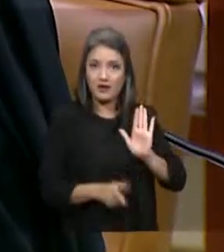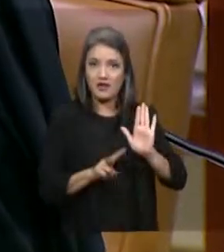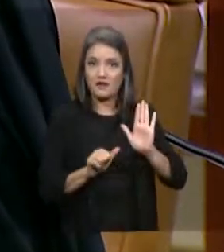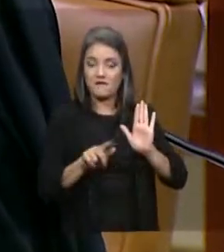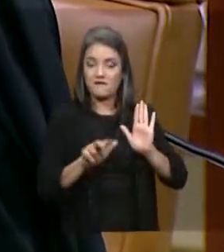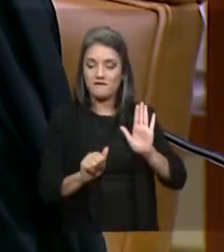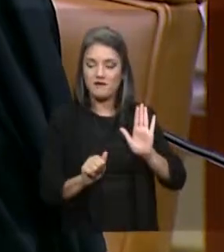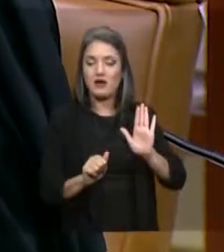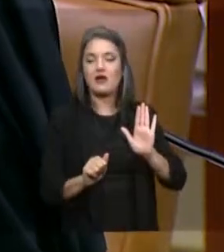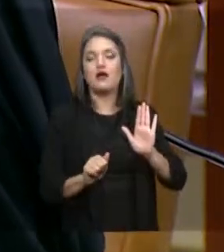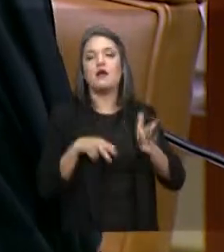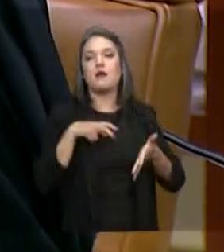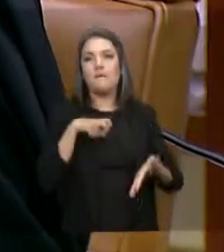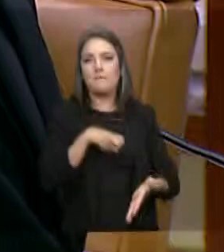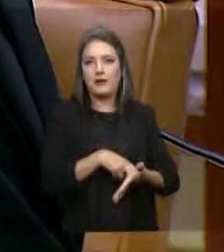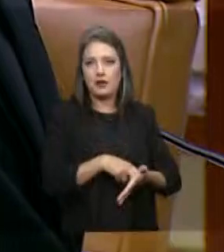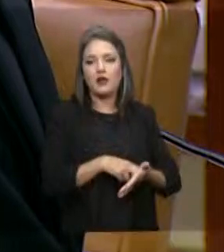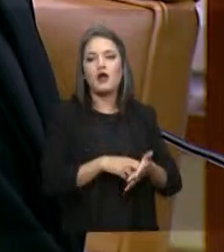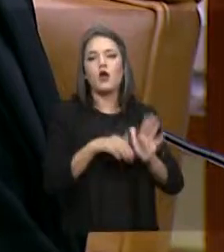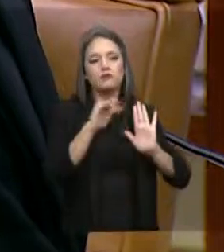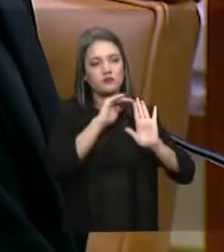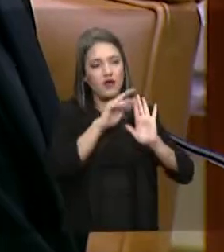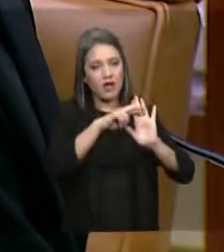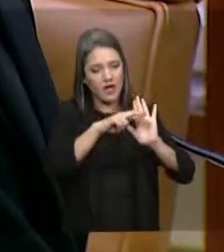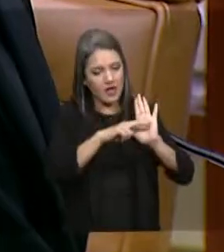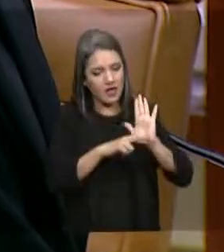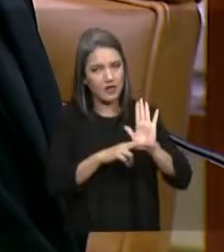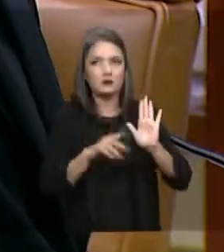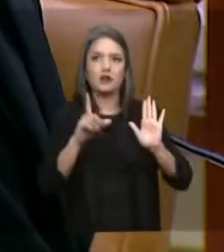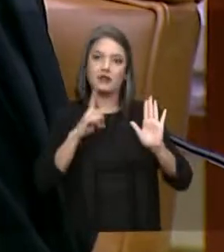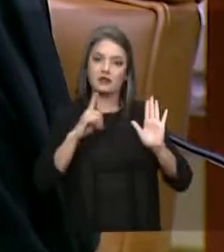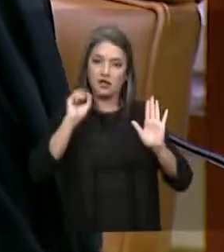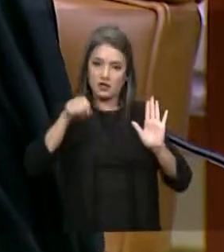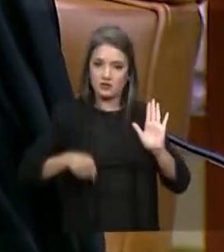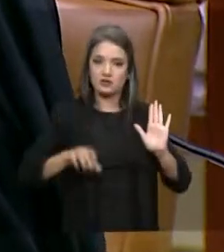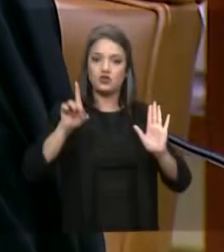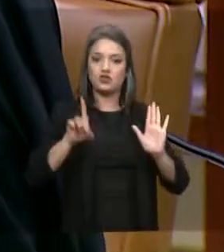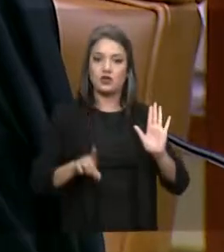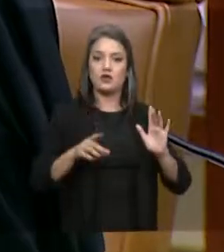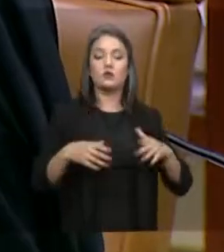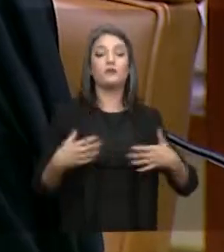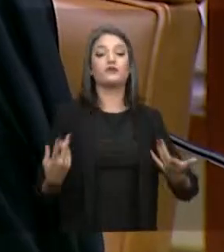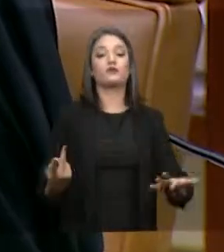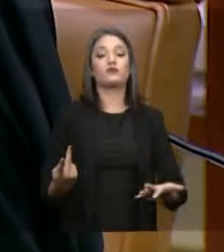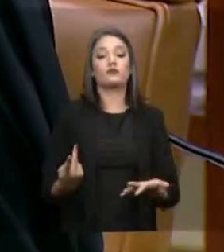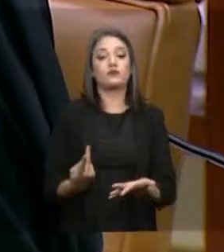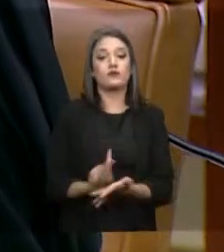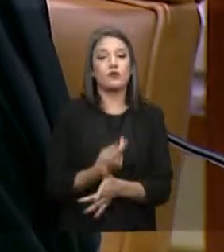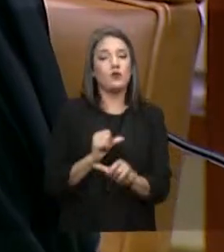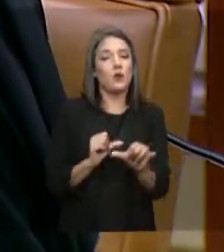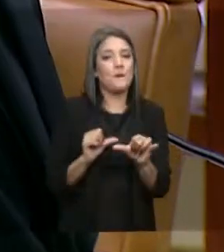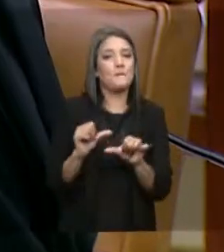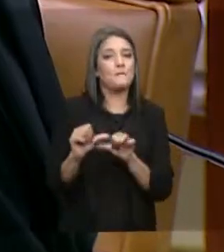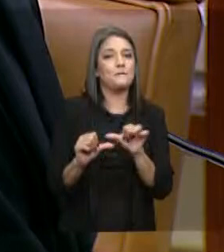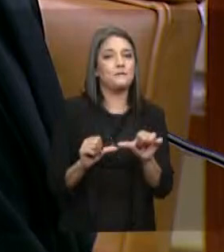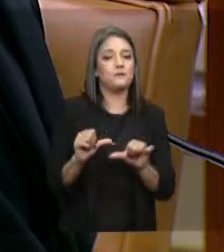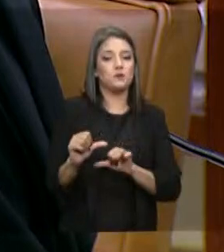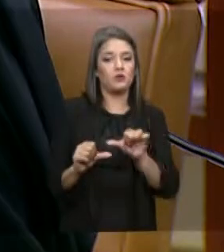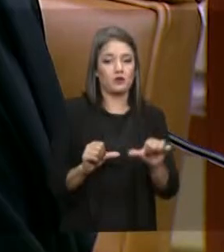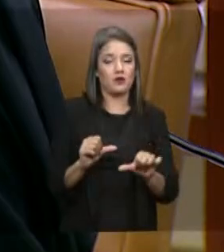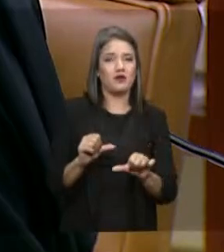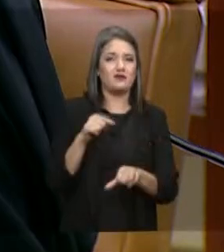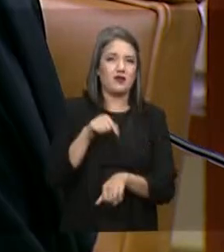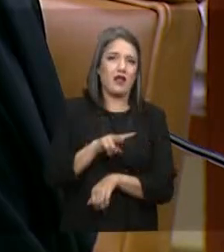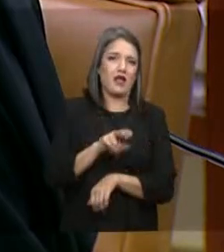execução penais Aqui é do Distrito Federal alteração realizada Inclusive a própria